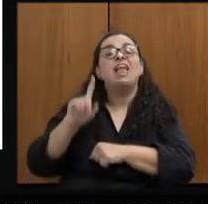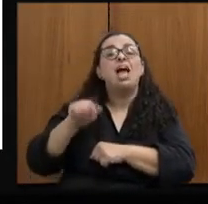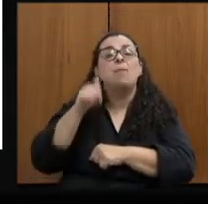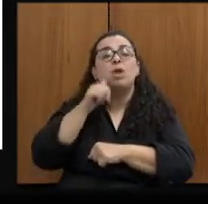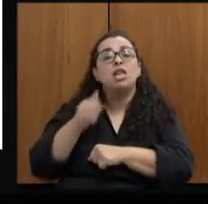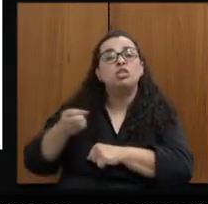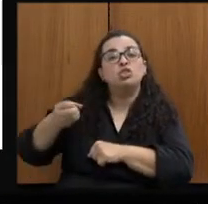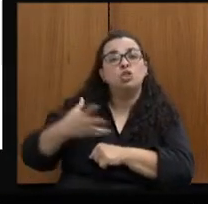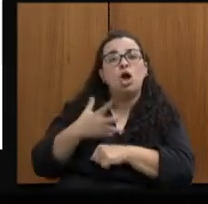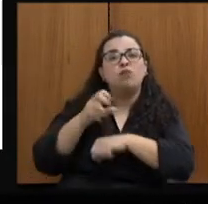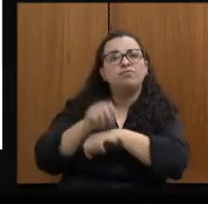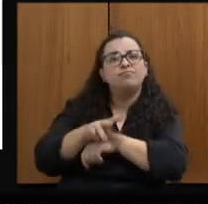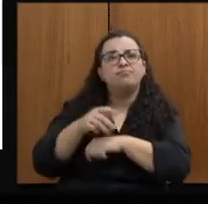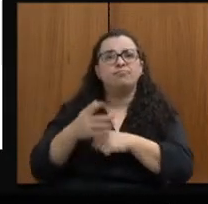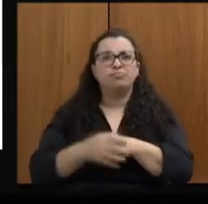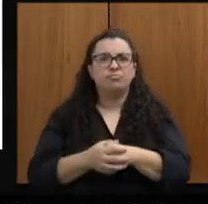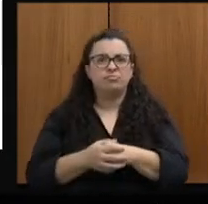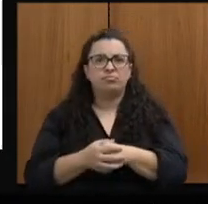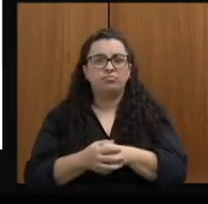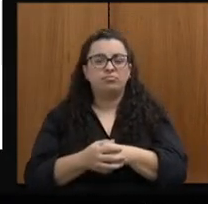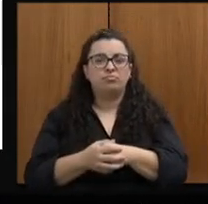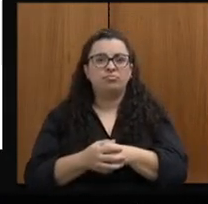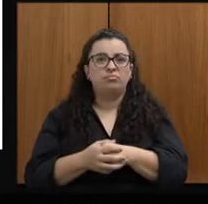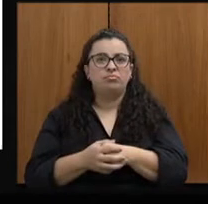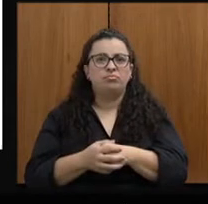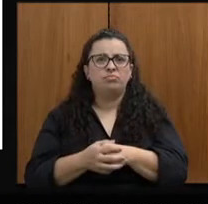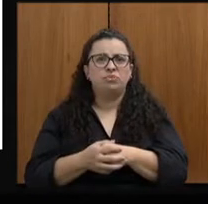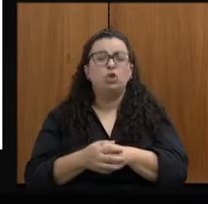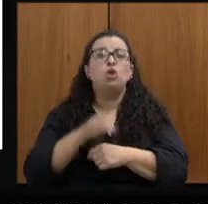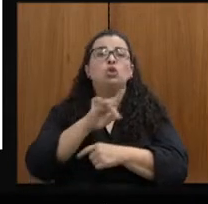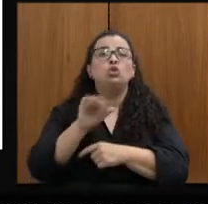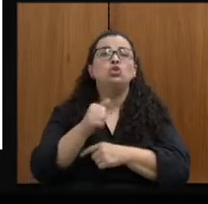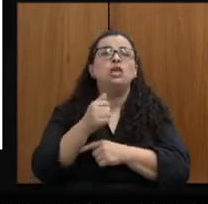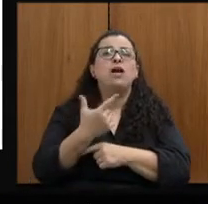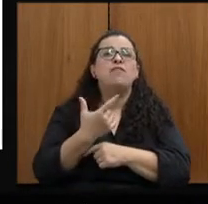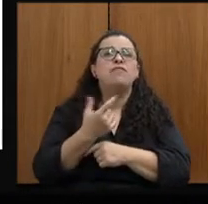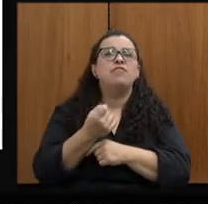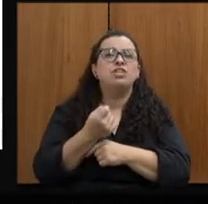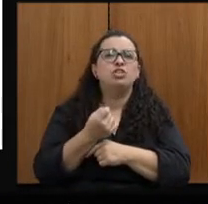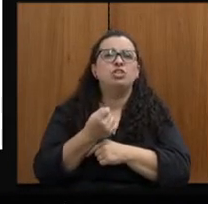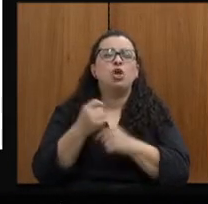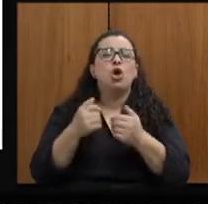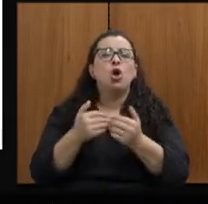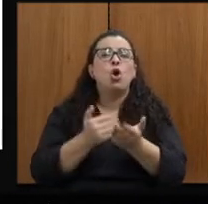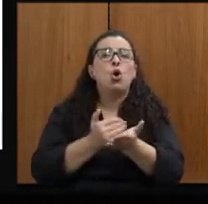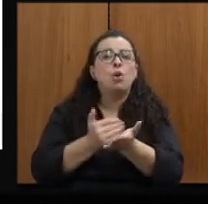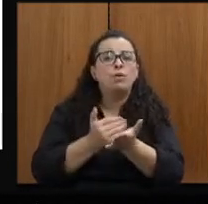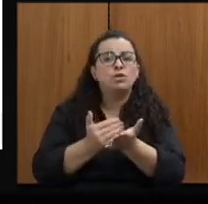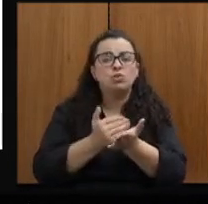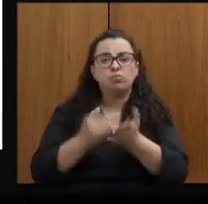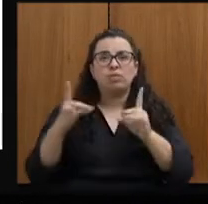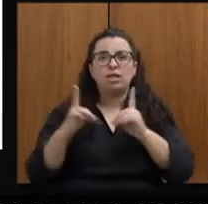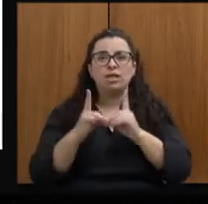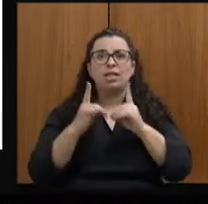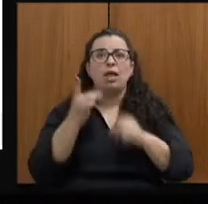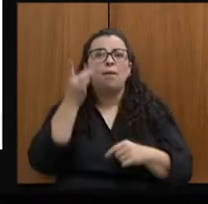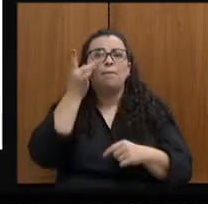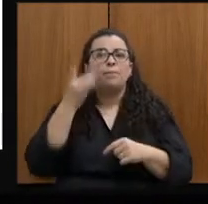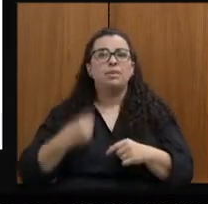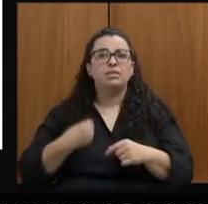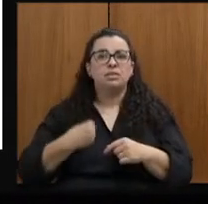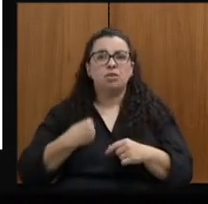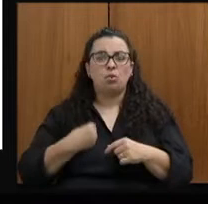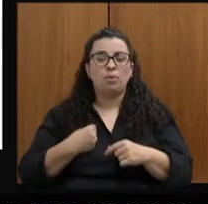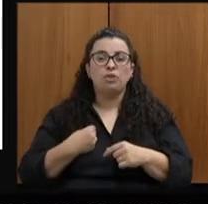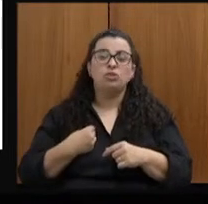semana... Não, mas eu comunico. Dia 20. No dia 20, ele começou a atender presencialmente e também